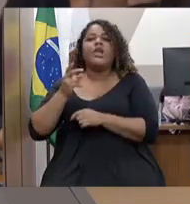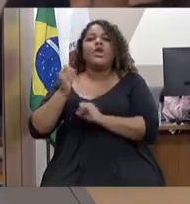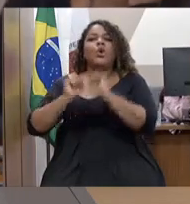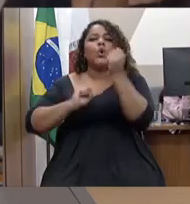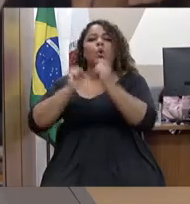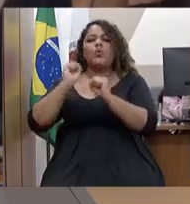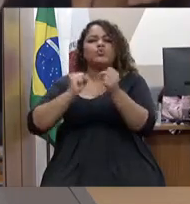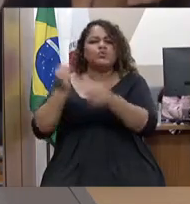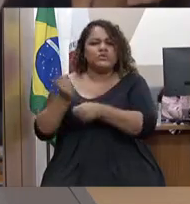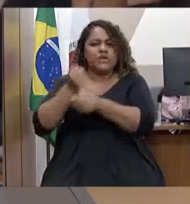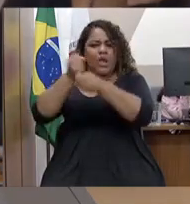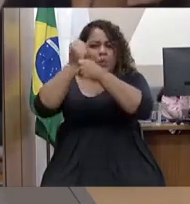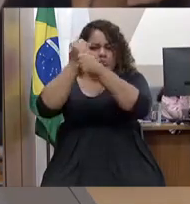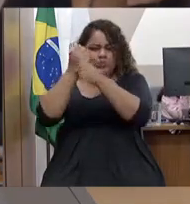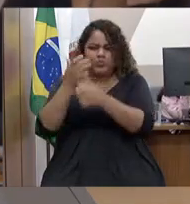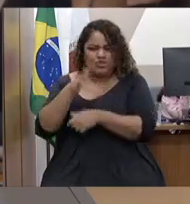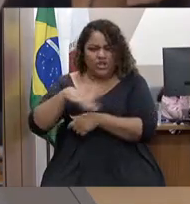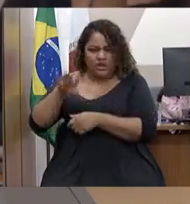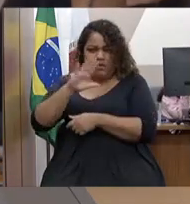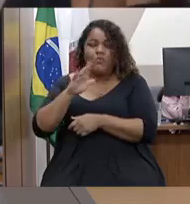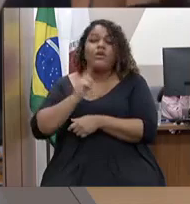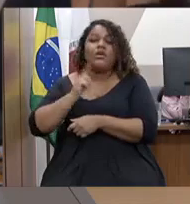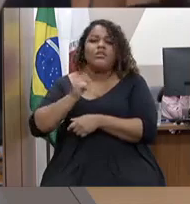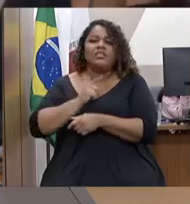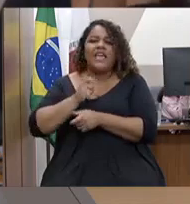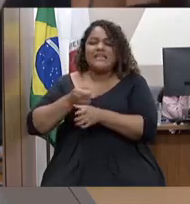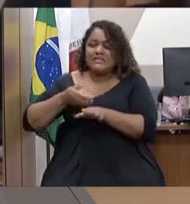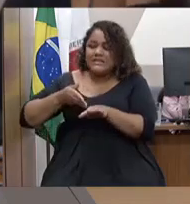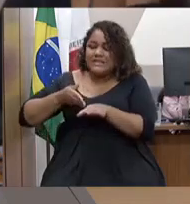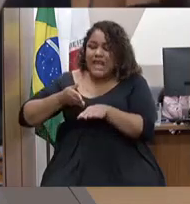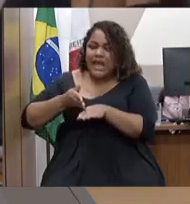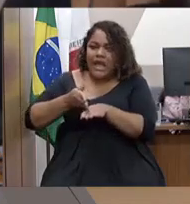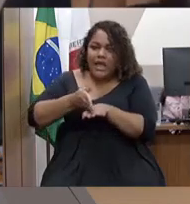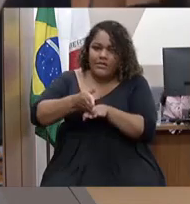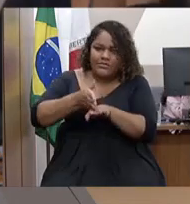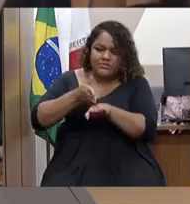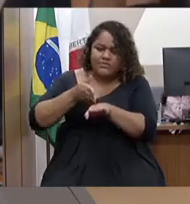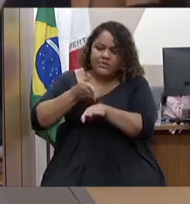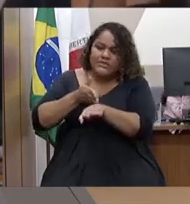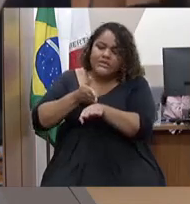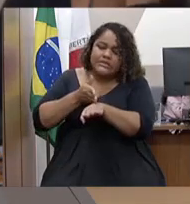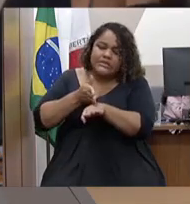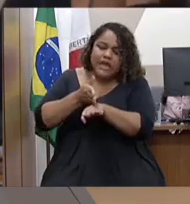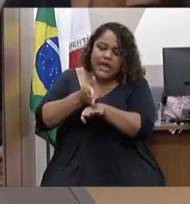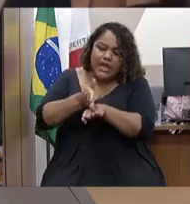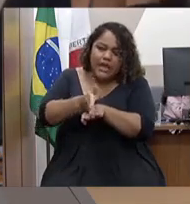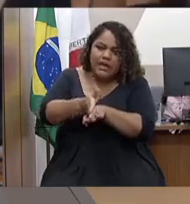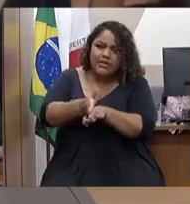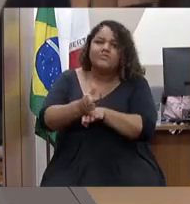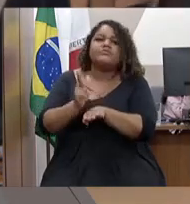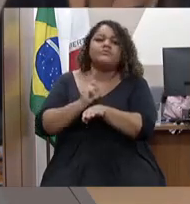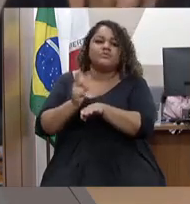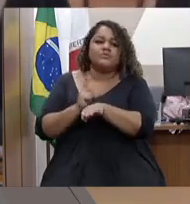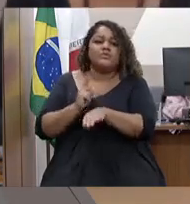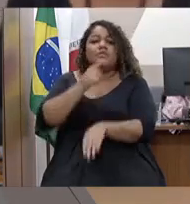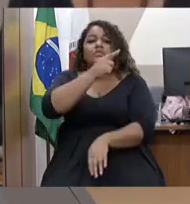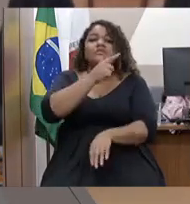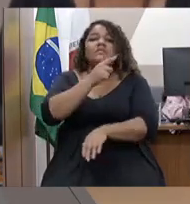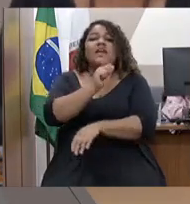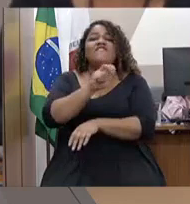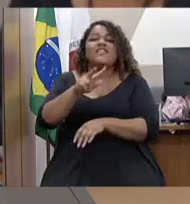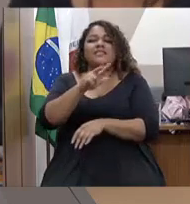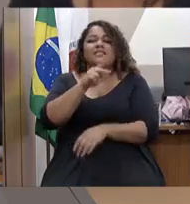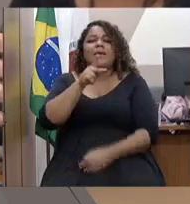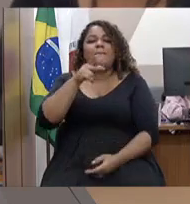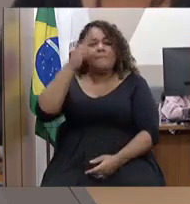existe lei para isso existe é obrigações das empresas mas continua você vai ali na Avenida Paraná compra uma serra dessa